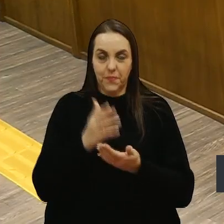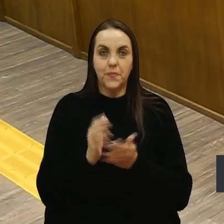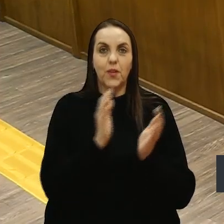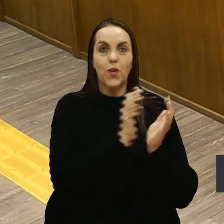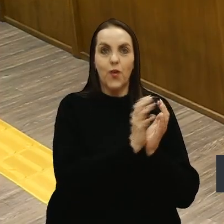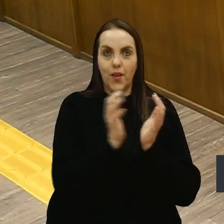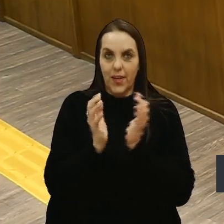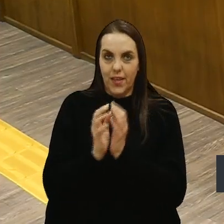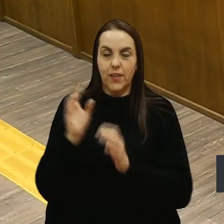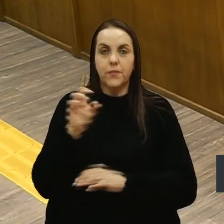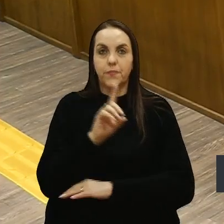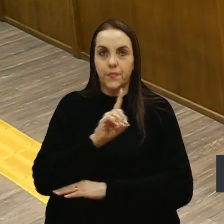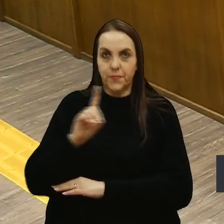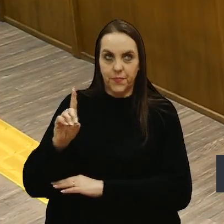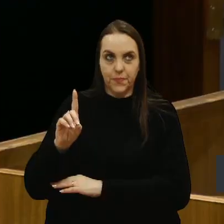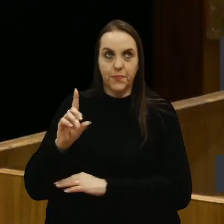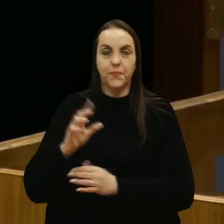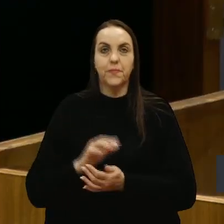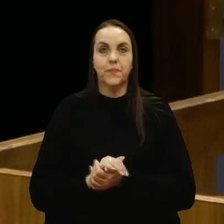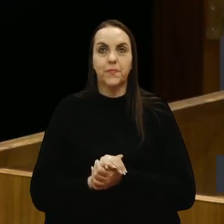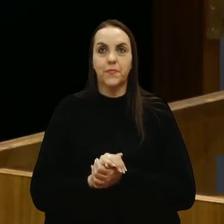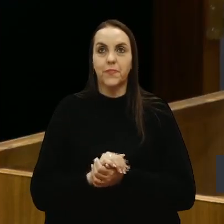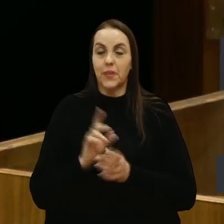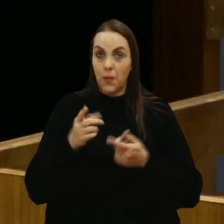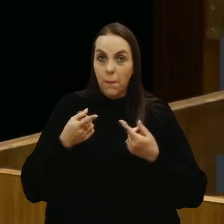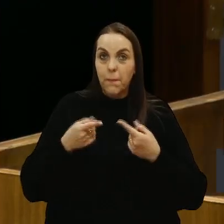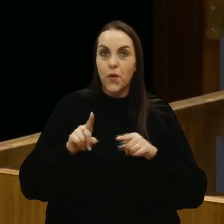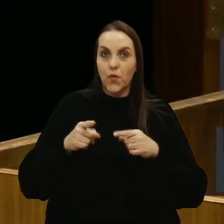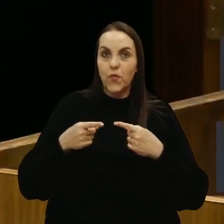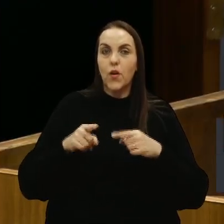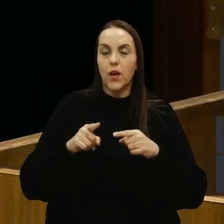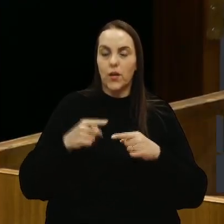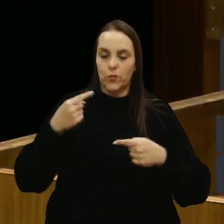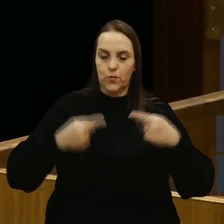da direita estão provocando esse